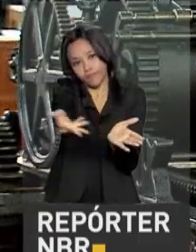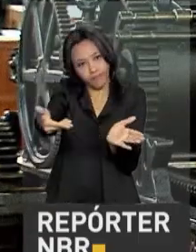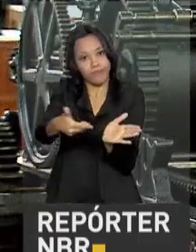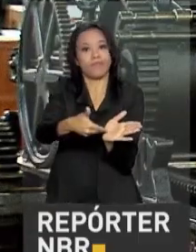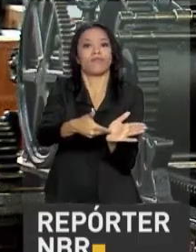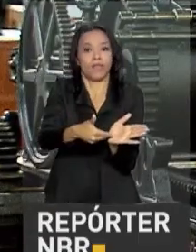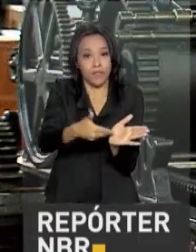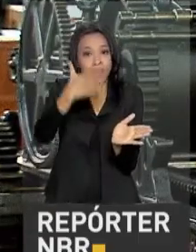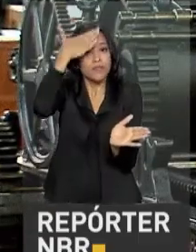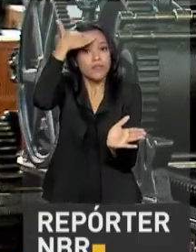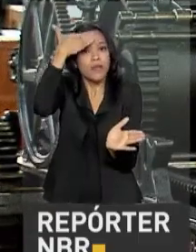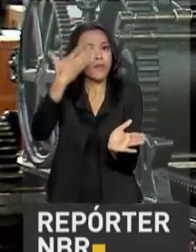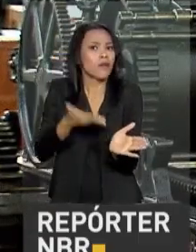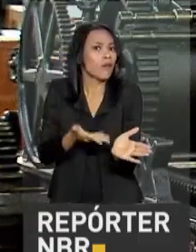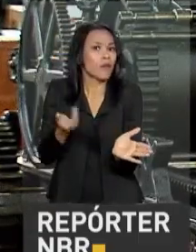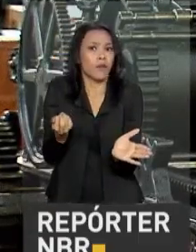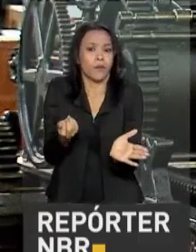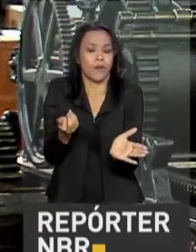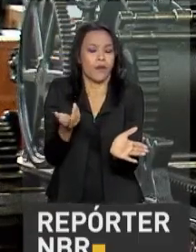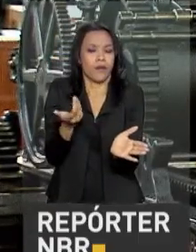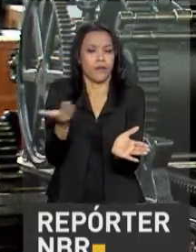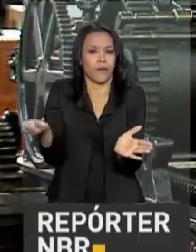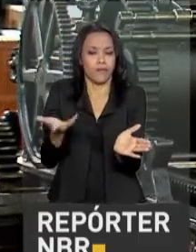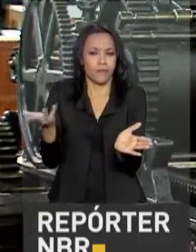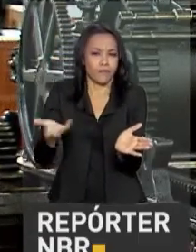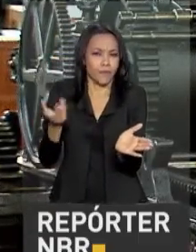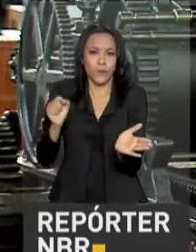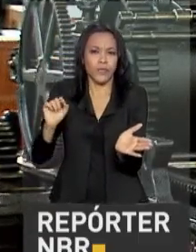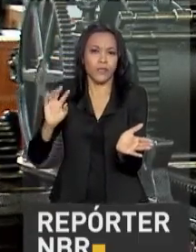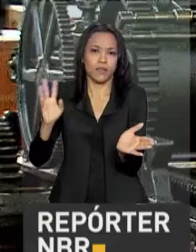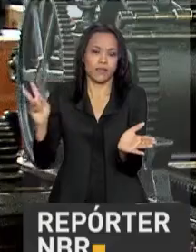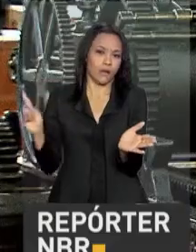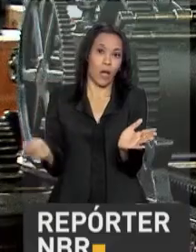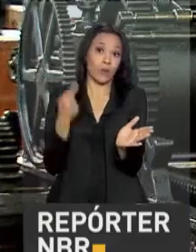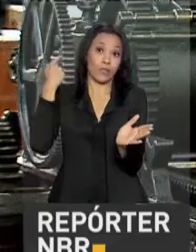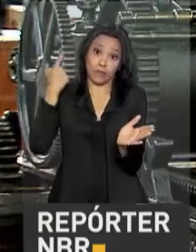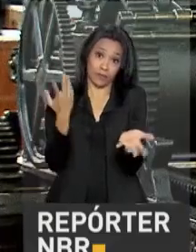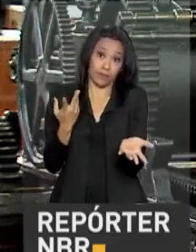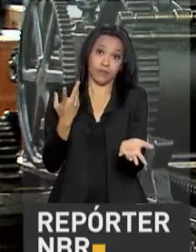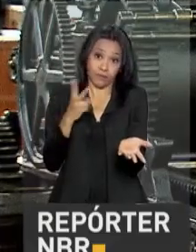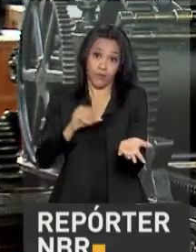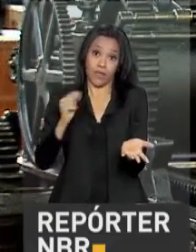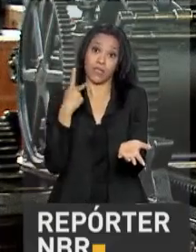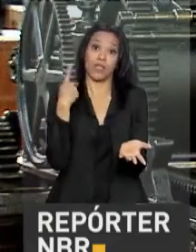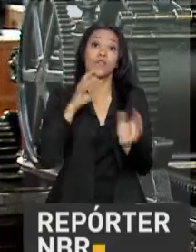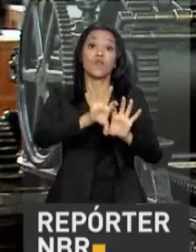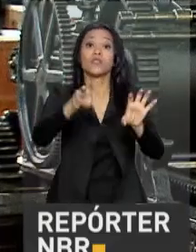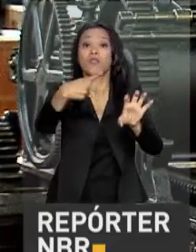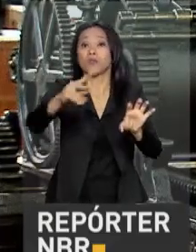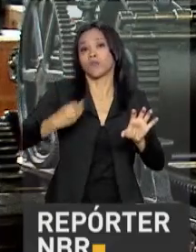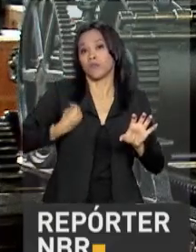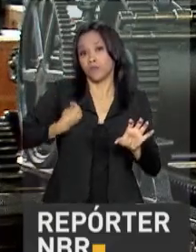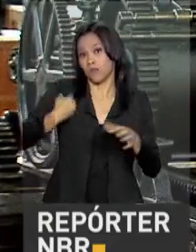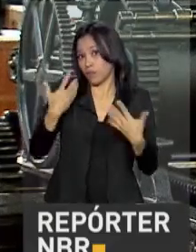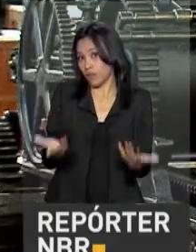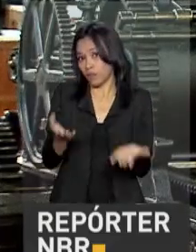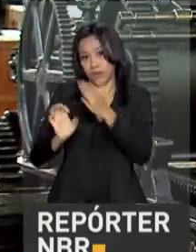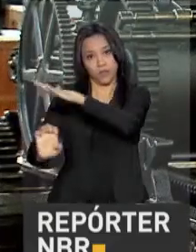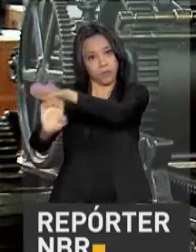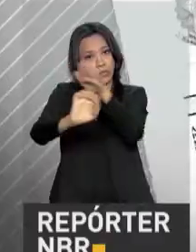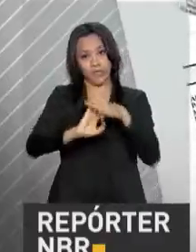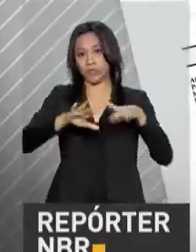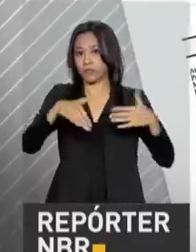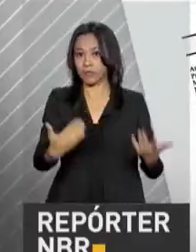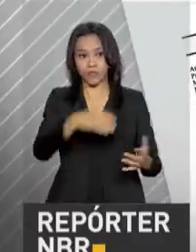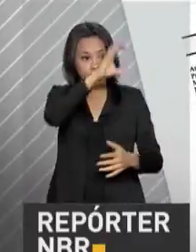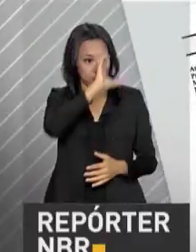e saber, né, das implicações daquele ato na sua vida, né? seja empresa, seja cidadão, sejam